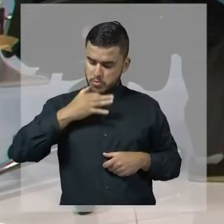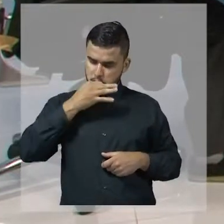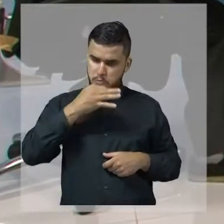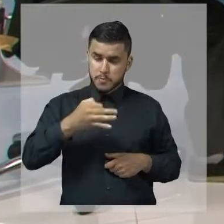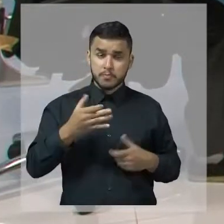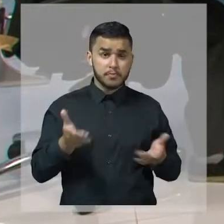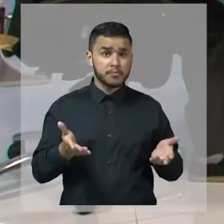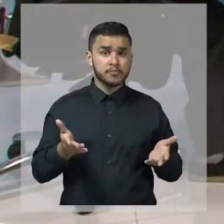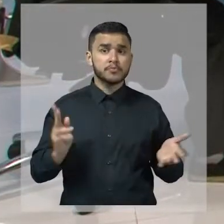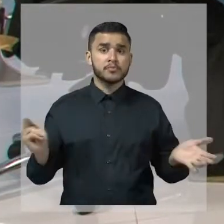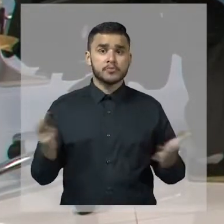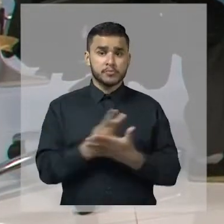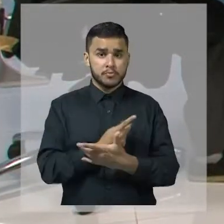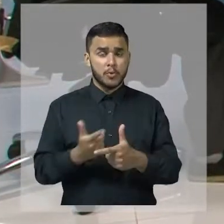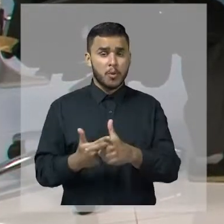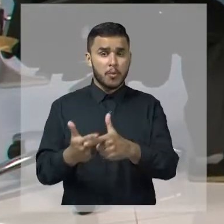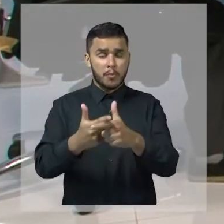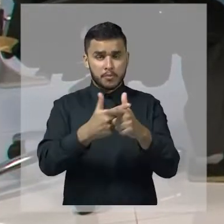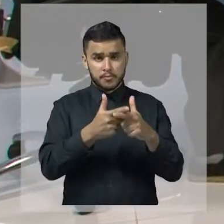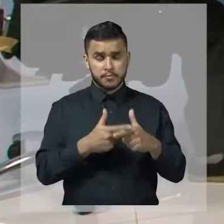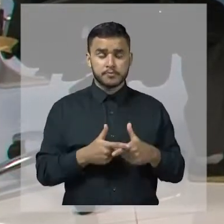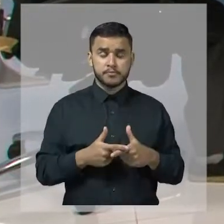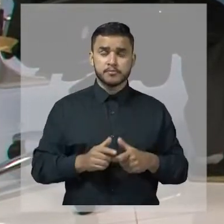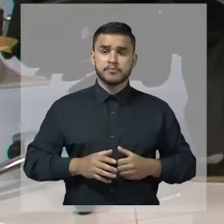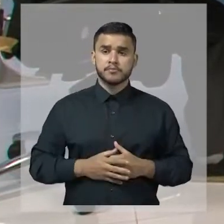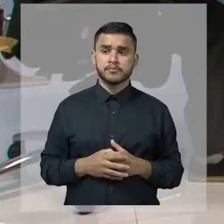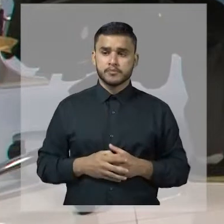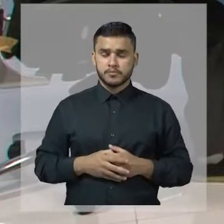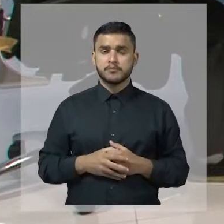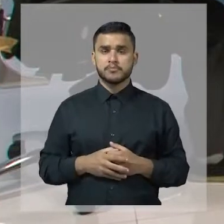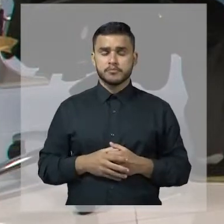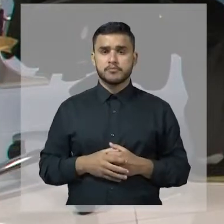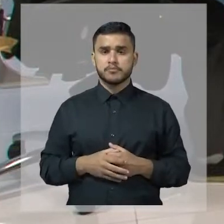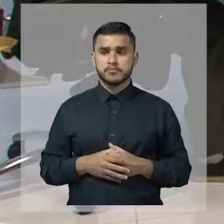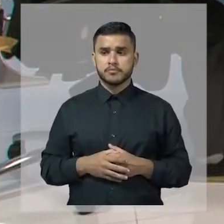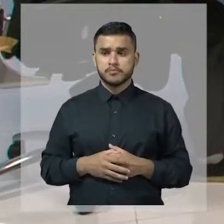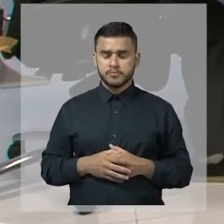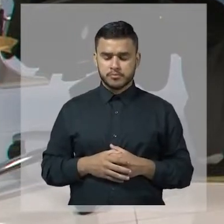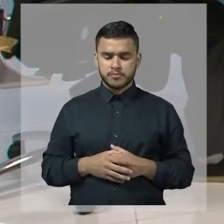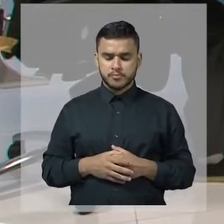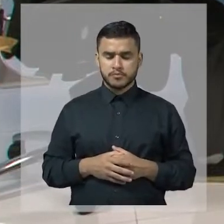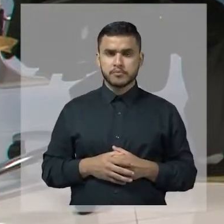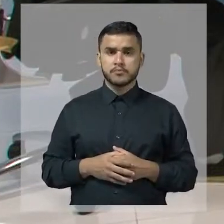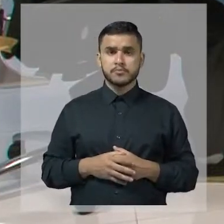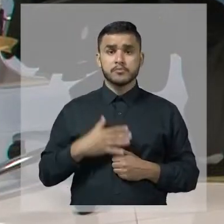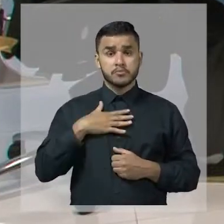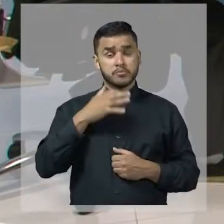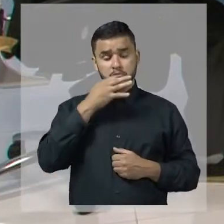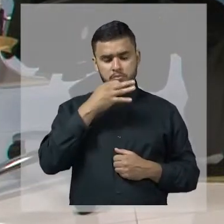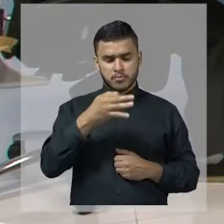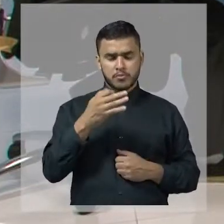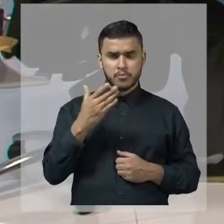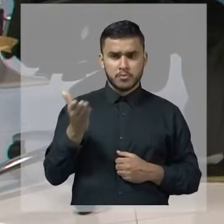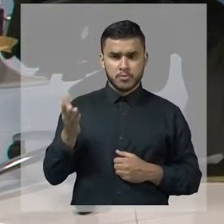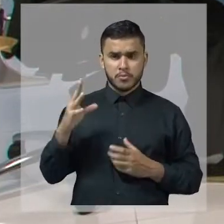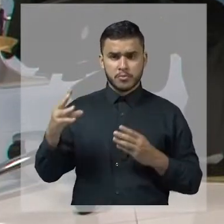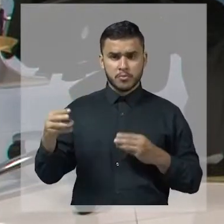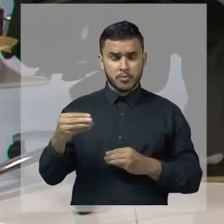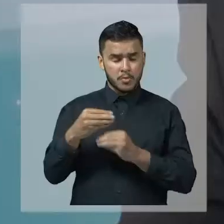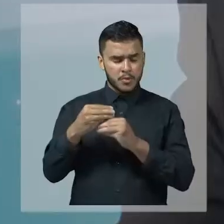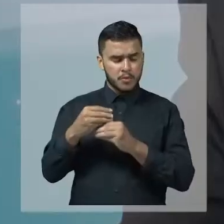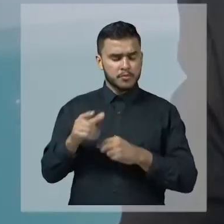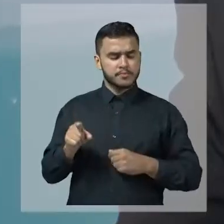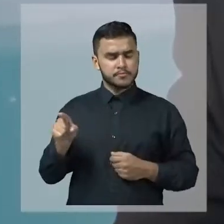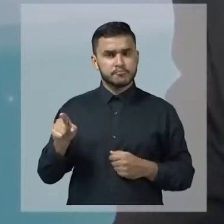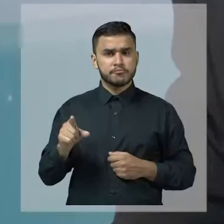interesse. Aí vem o conflito. Eu parto do que disse o professor Roberto. Não se trata apenas